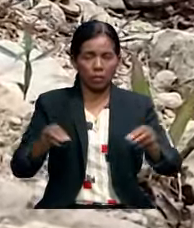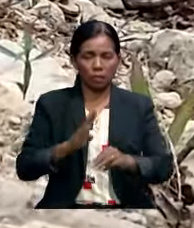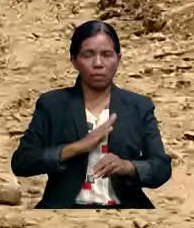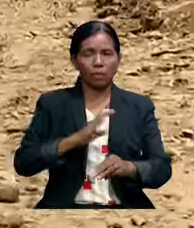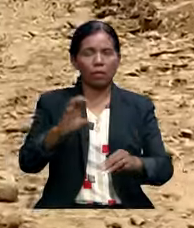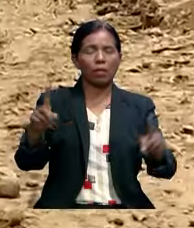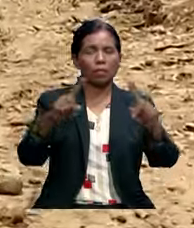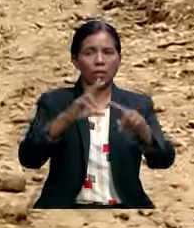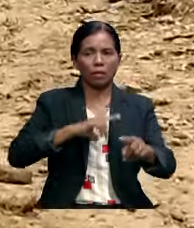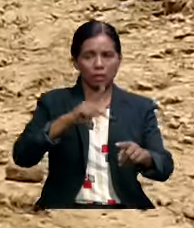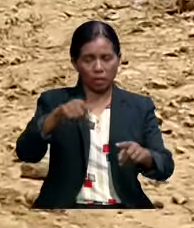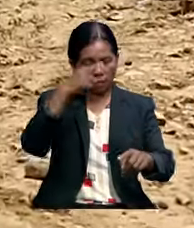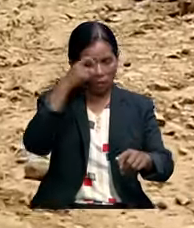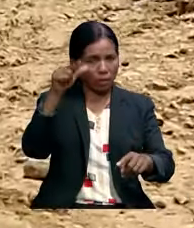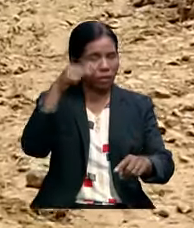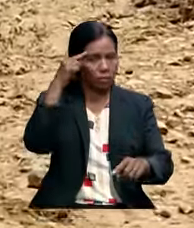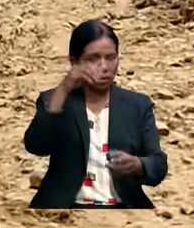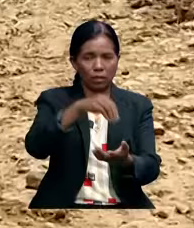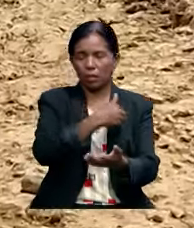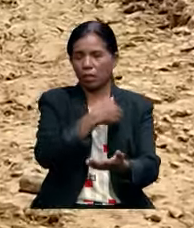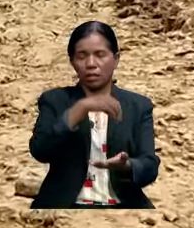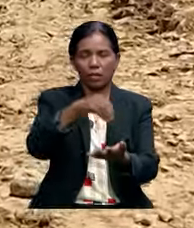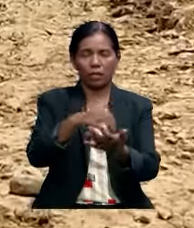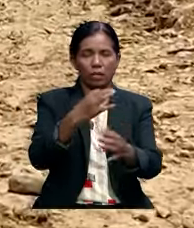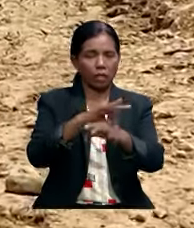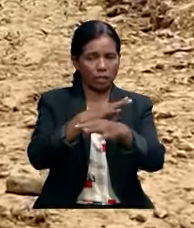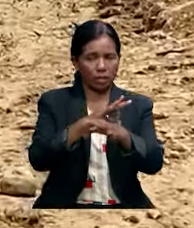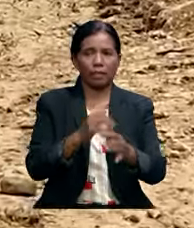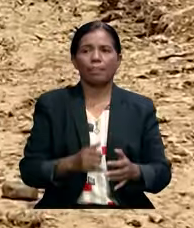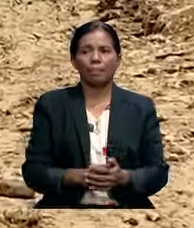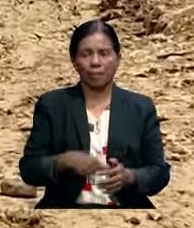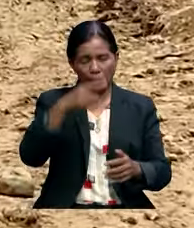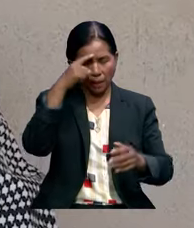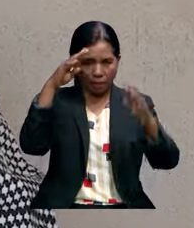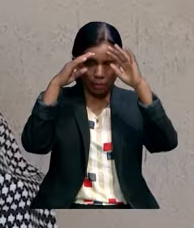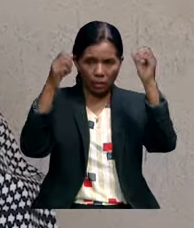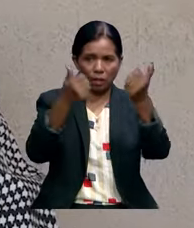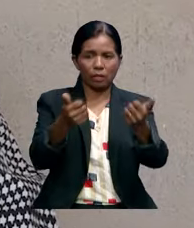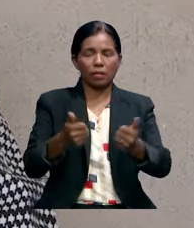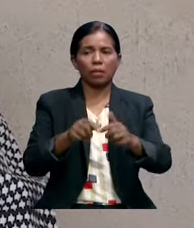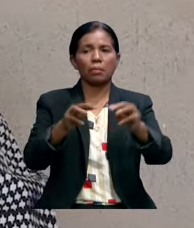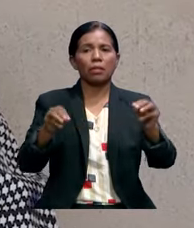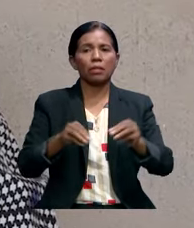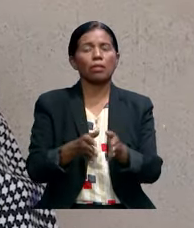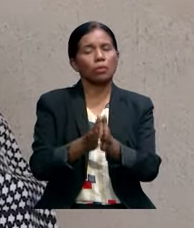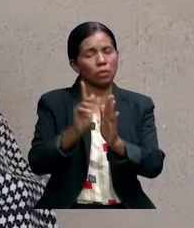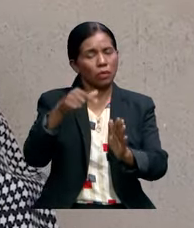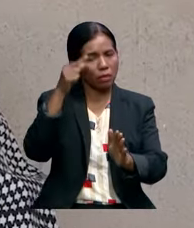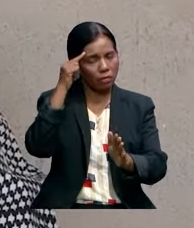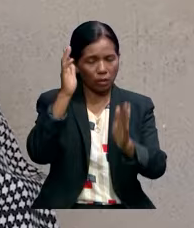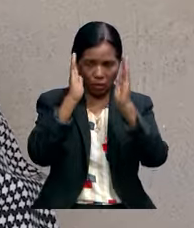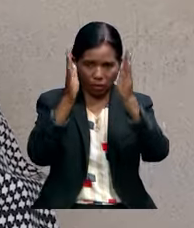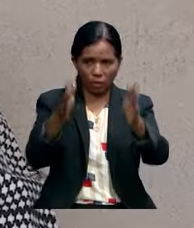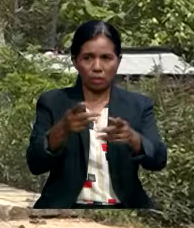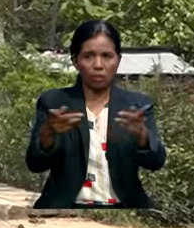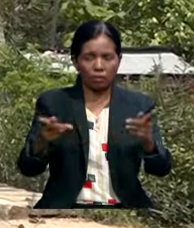ba Lautén tamba governo si dautaw atensyon hodi hadia. Tamba ne presidente autoridade husi governo atutaw atensyon ba